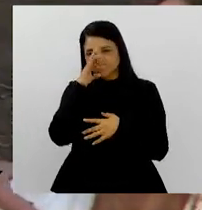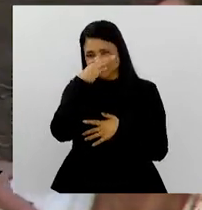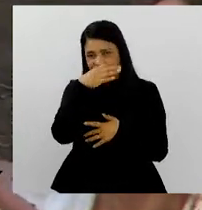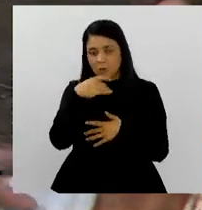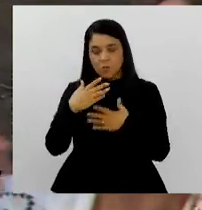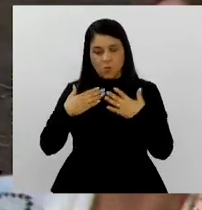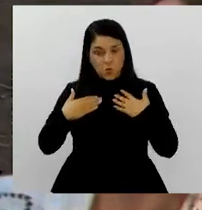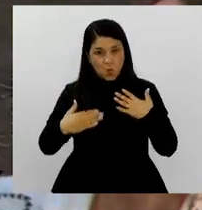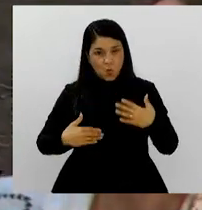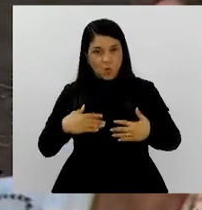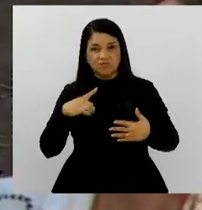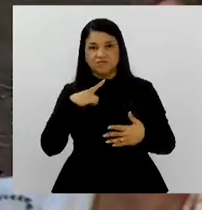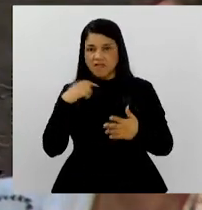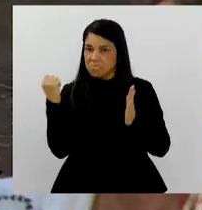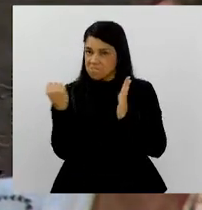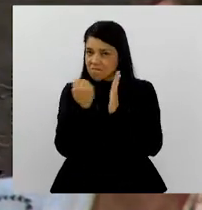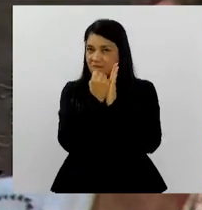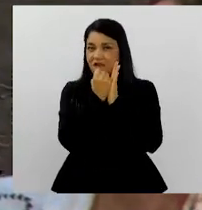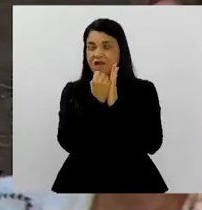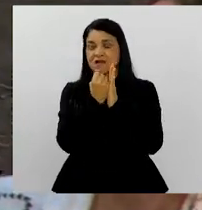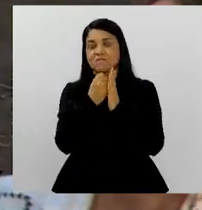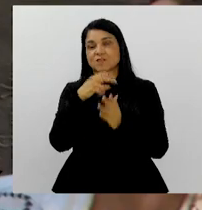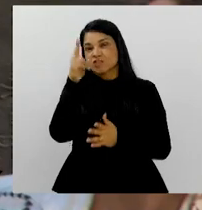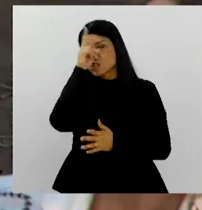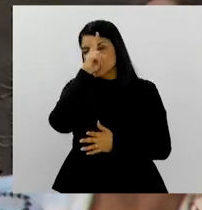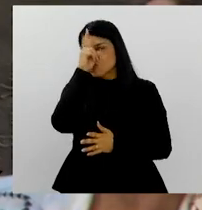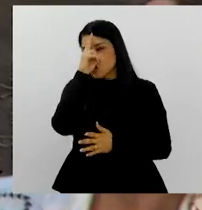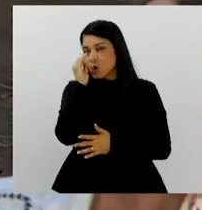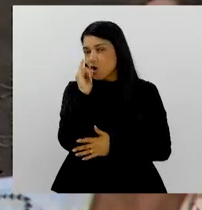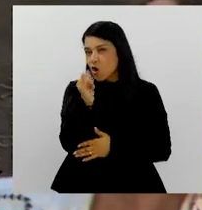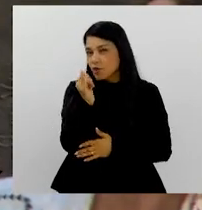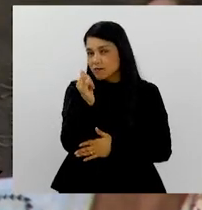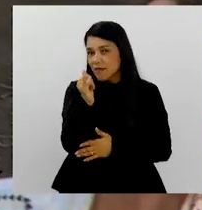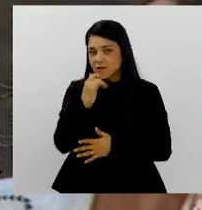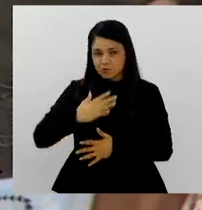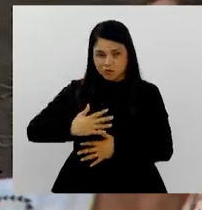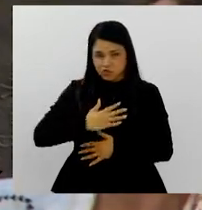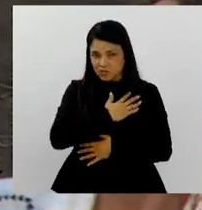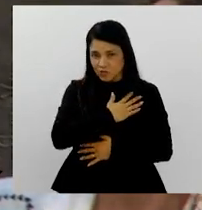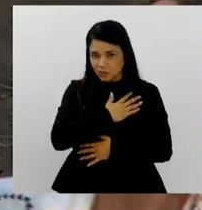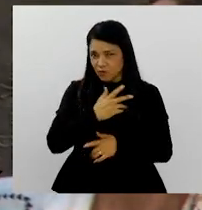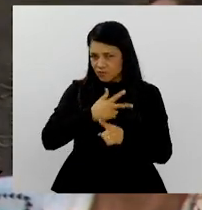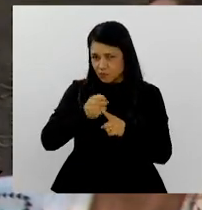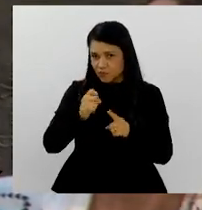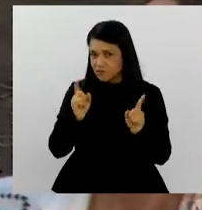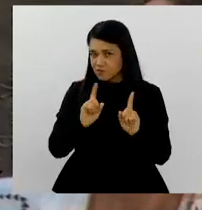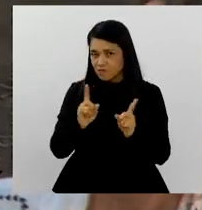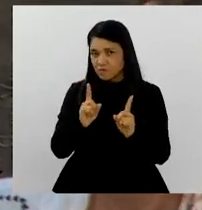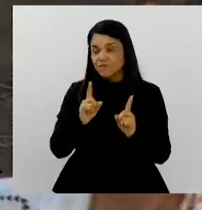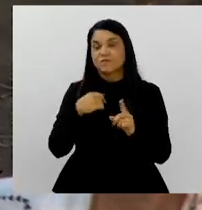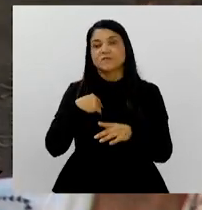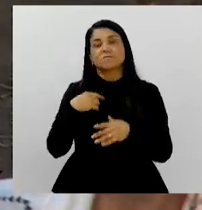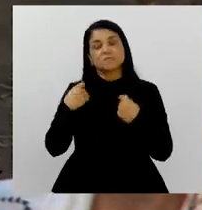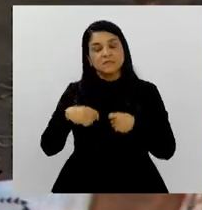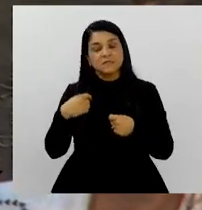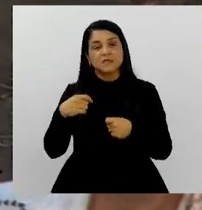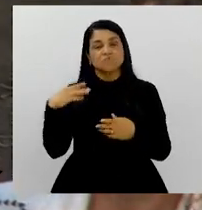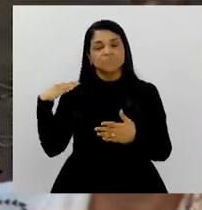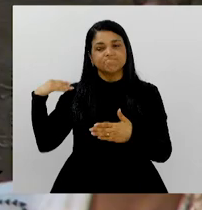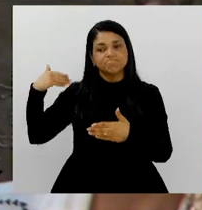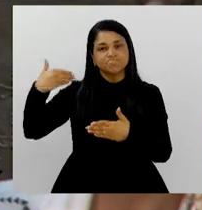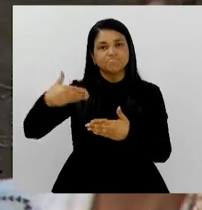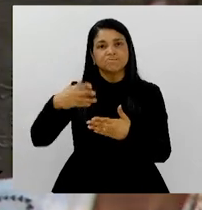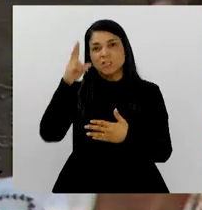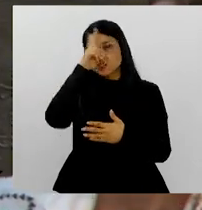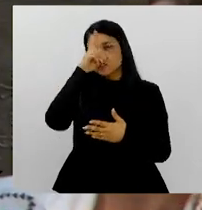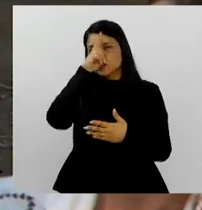cicatrizes para não deixar que a história seja contada pelos ditadores vitoriosos. Nós temos que resgatar a história